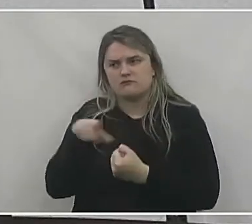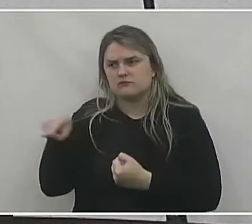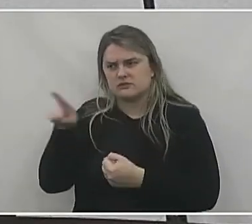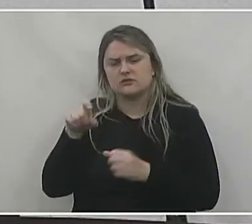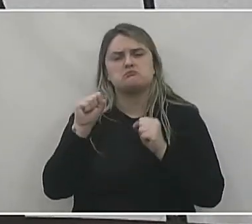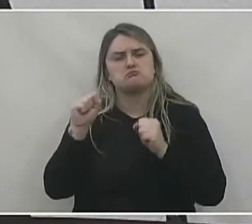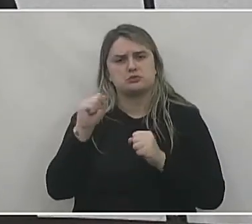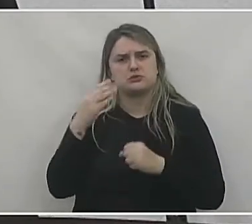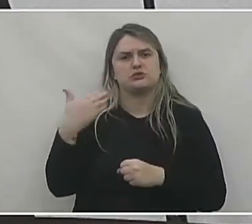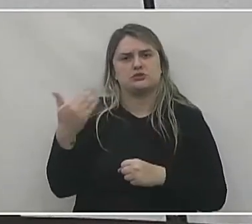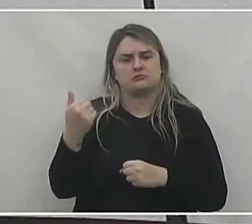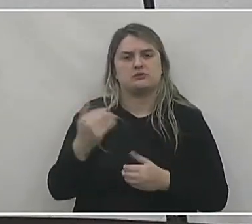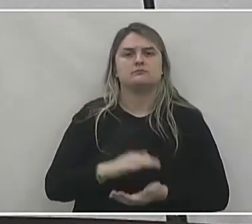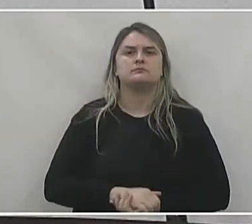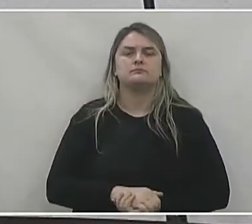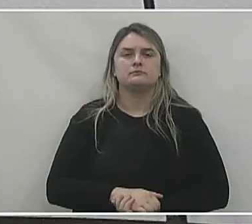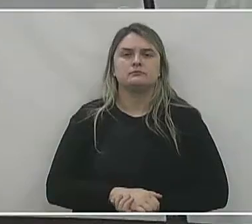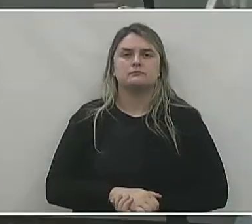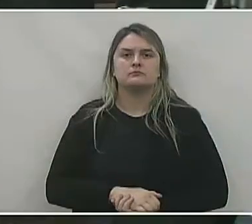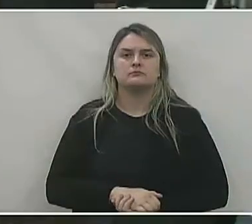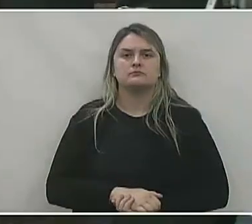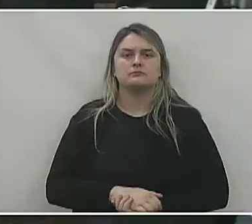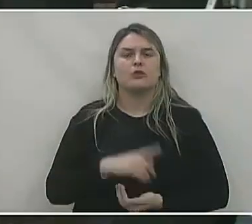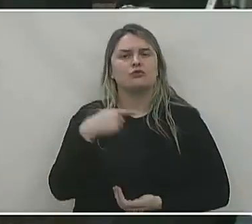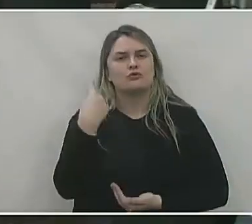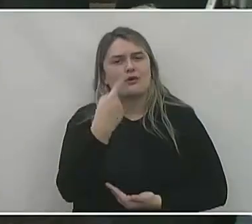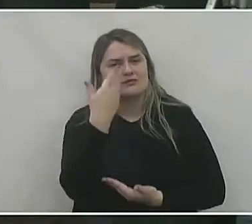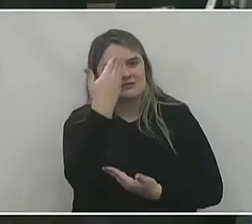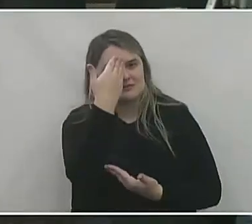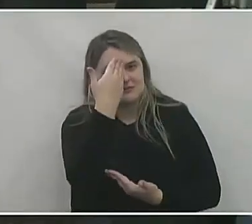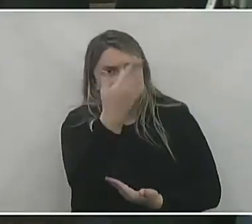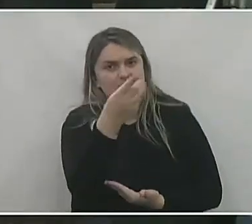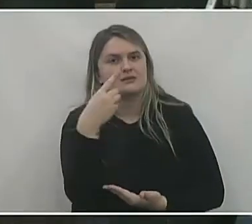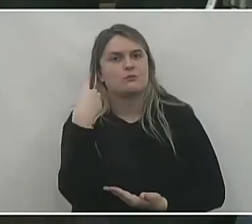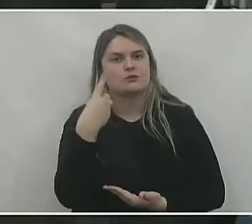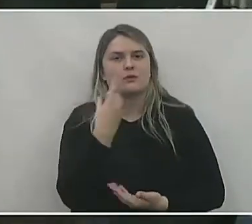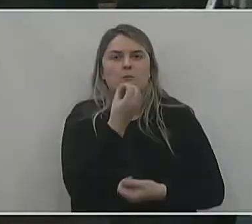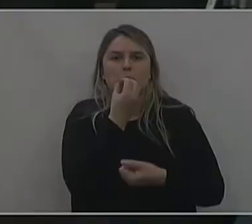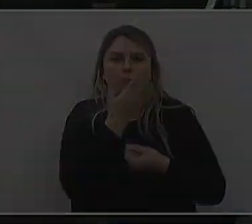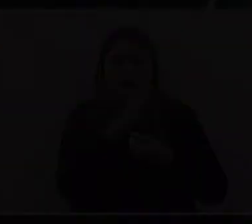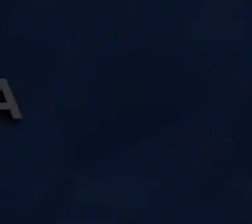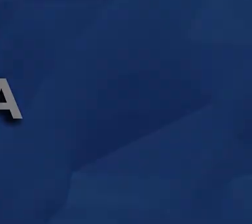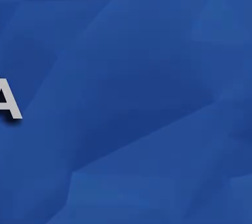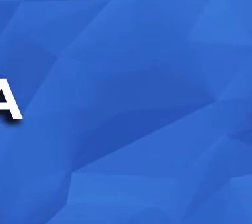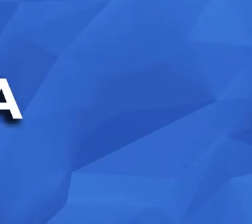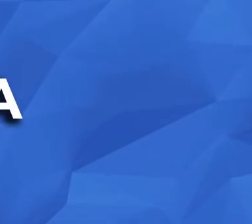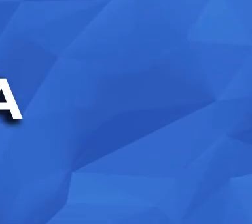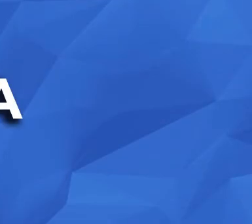disposição. Nós que agradecemos, deputados. Uma boa noite.